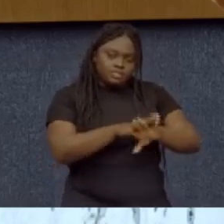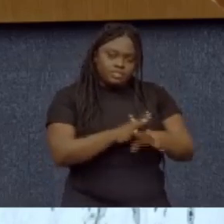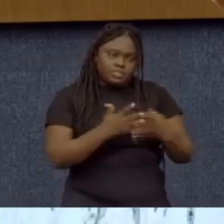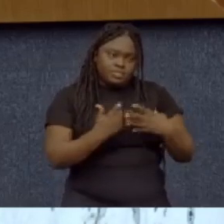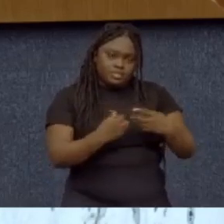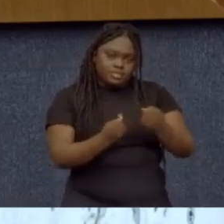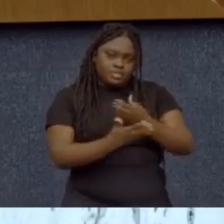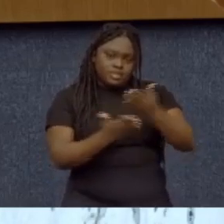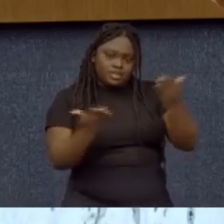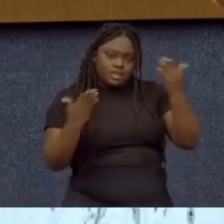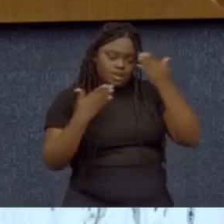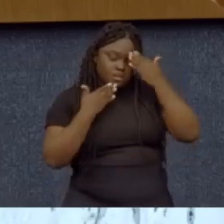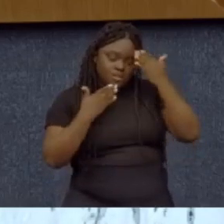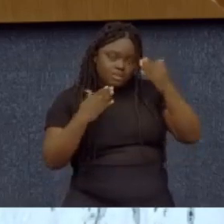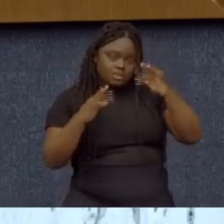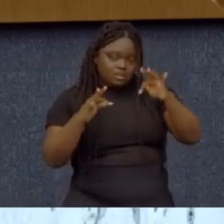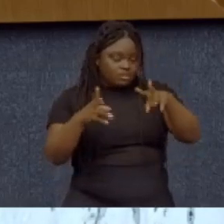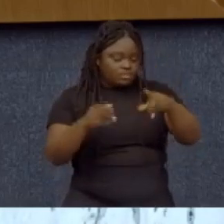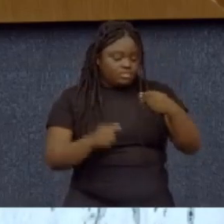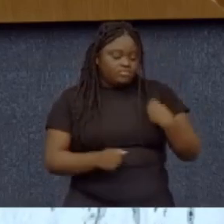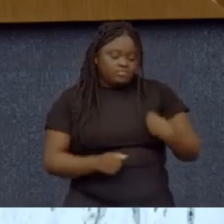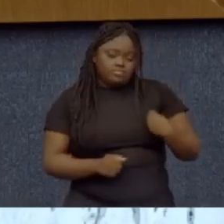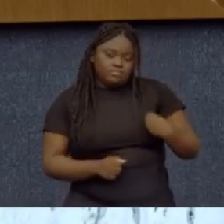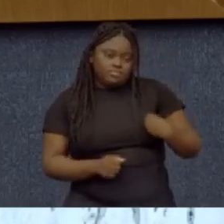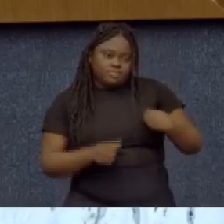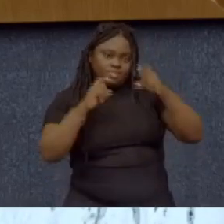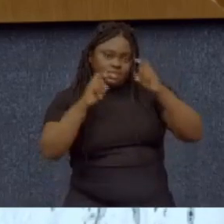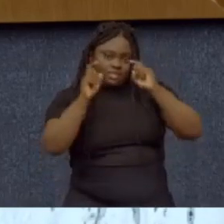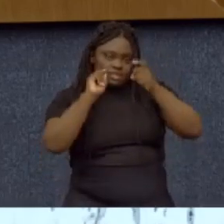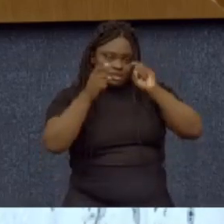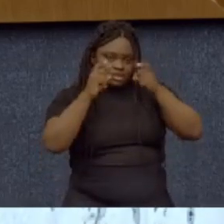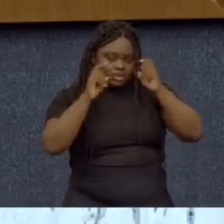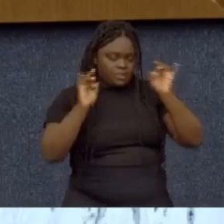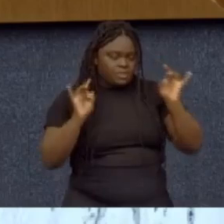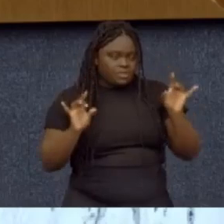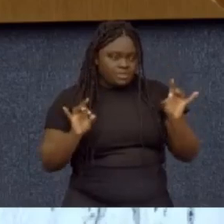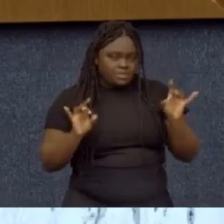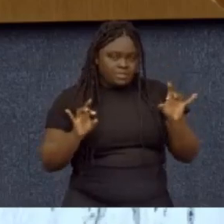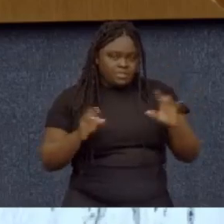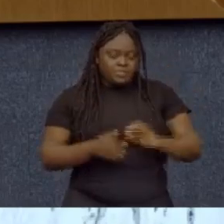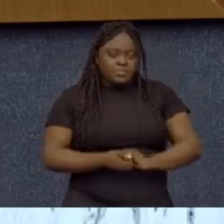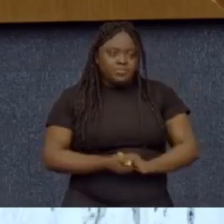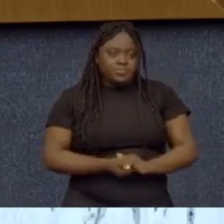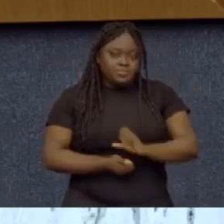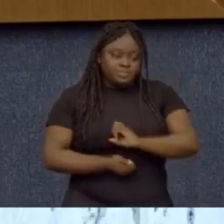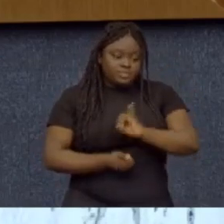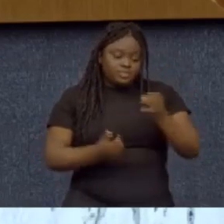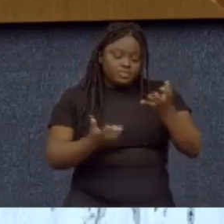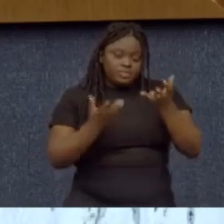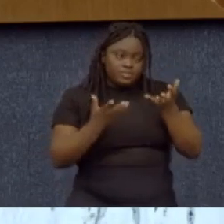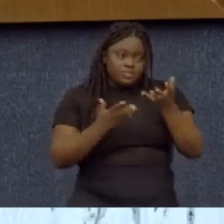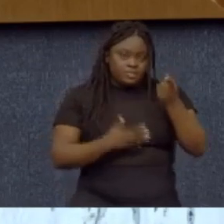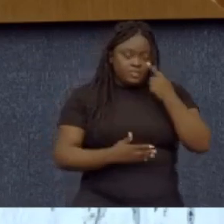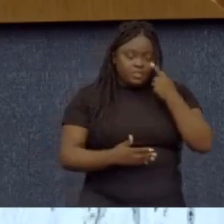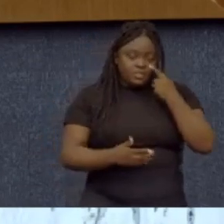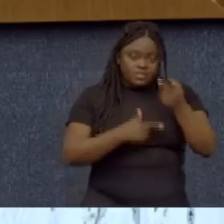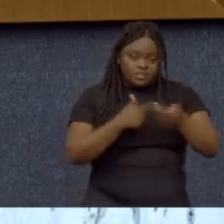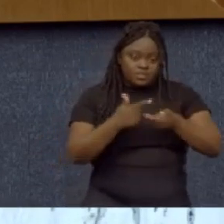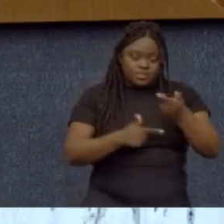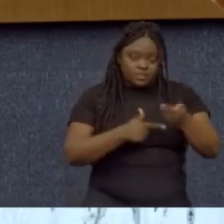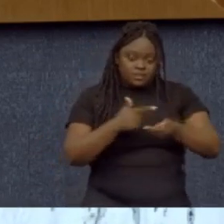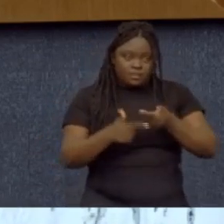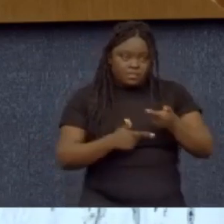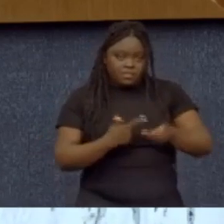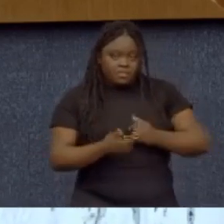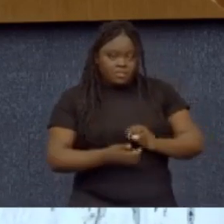vocês. Obrigado a todos que compareceram a esta reunião solene. E, se vocês quiserem acompanhar o nosso trabalho,